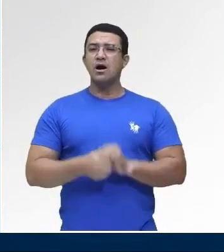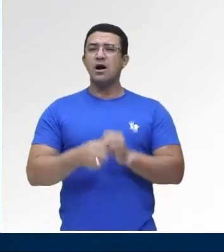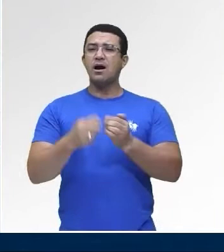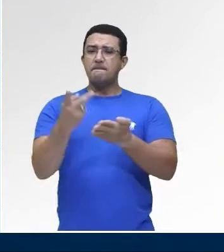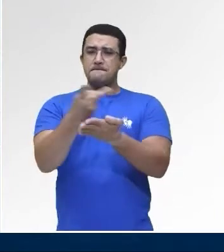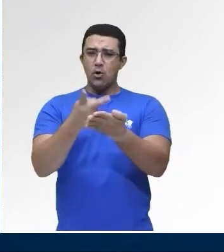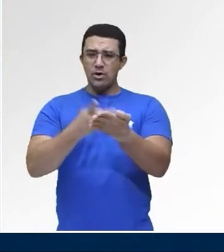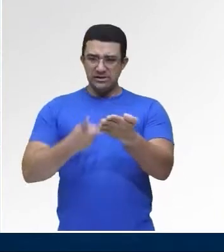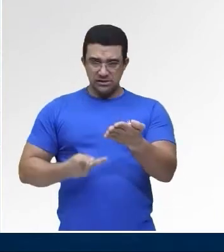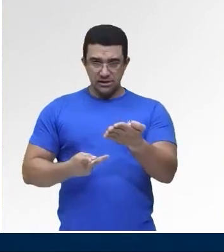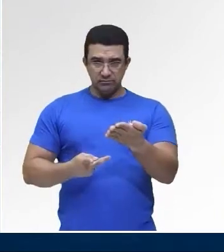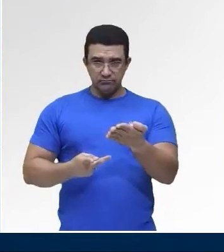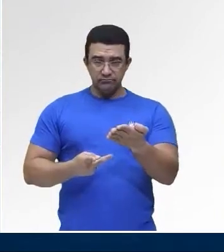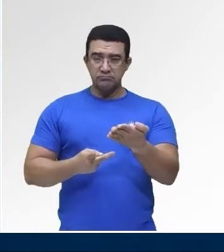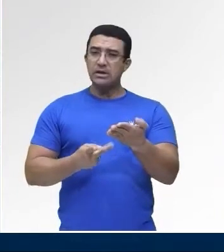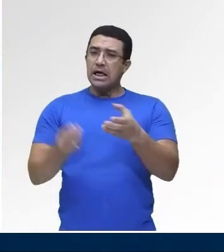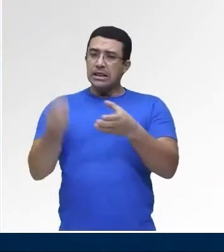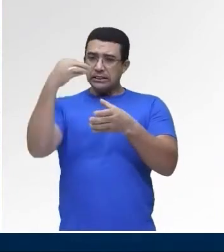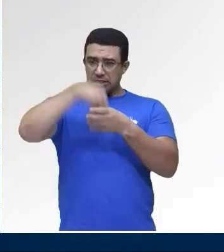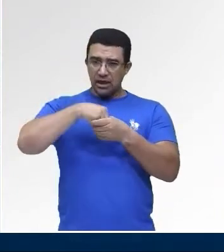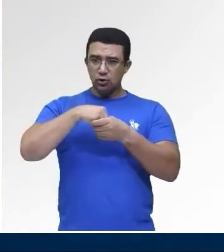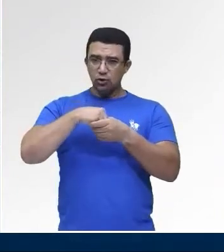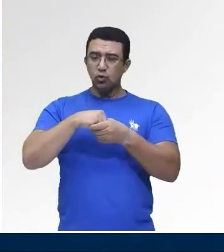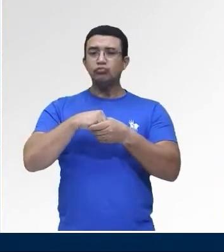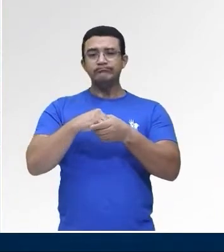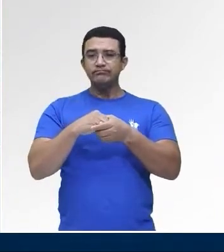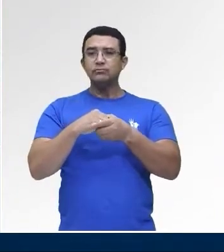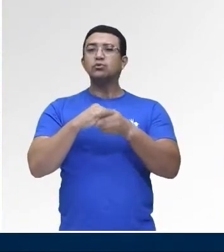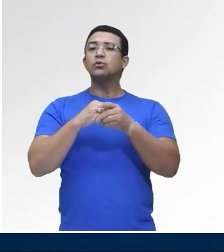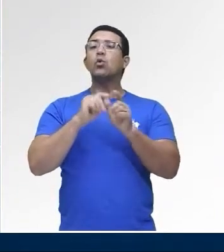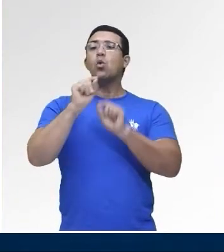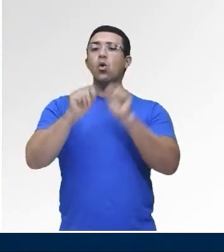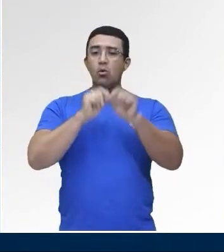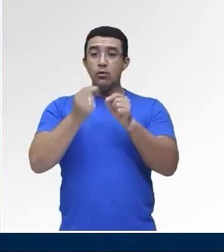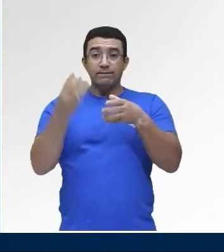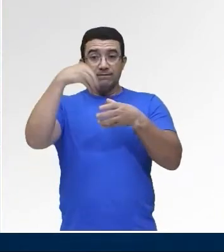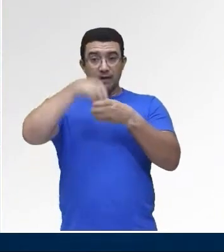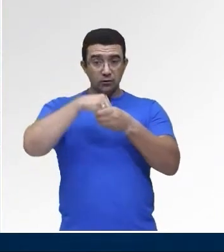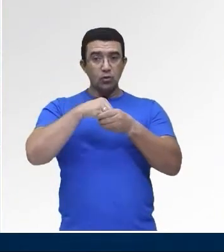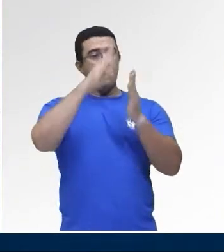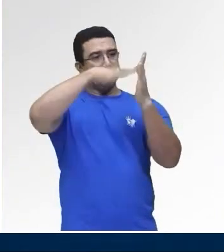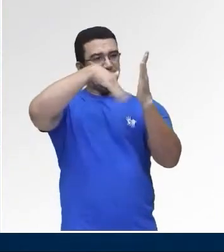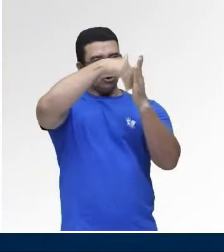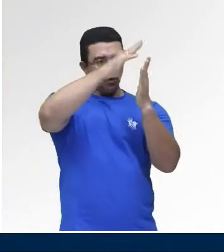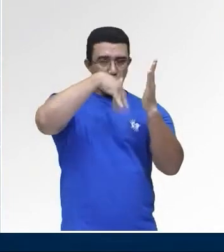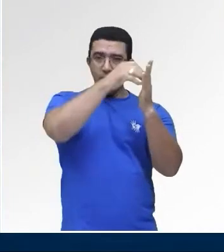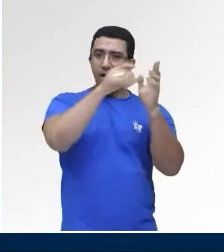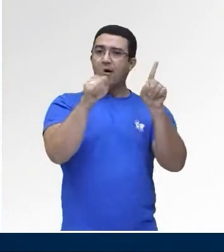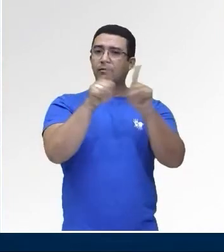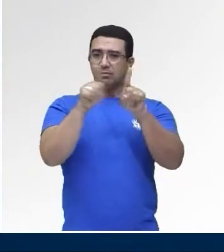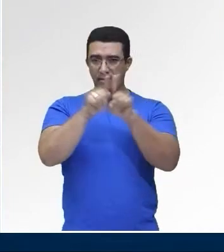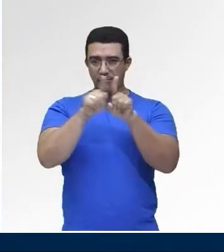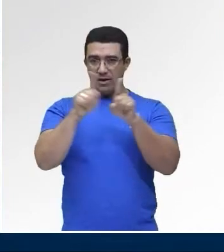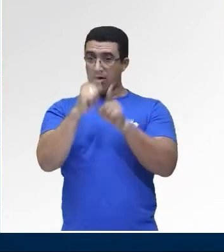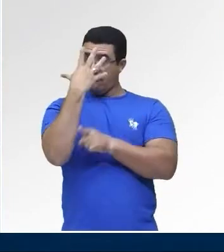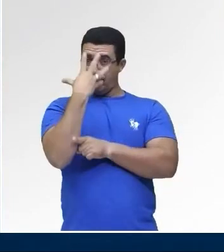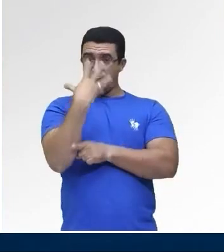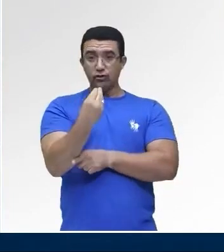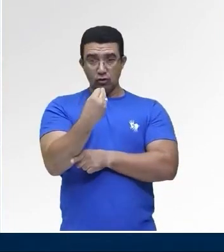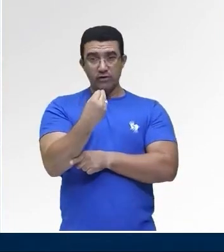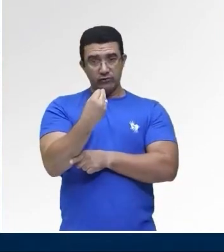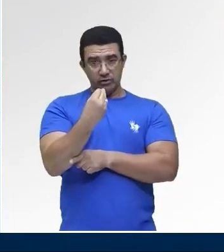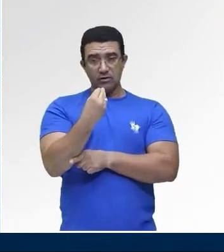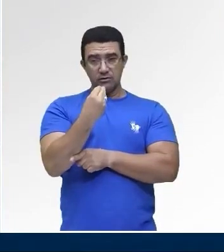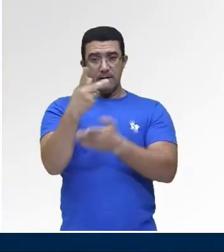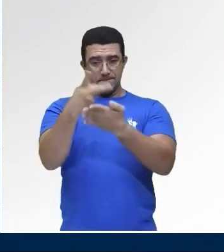presente tanto na pintura, não é? Como também na fotografia. Vamos ver